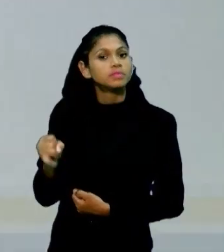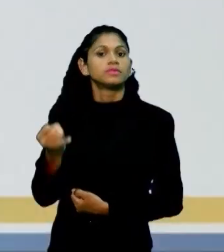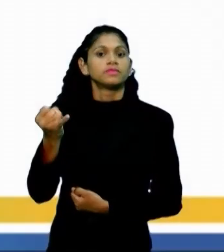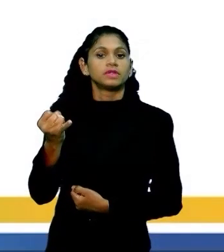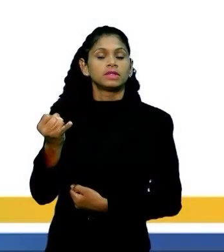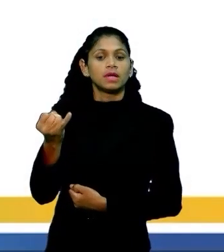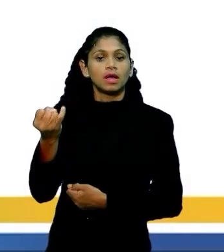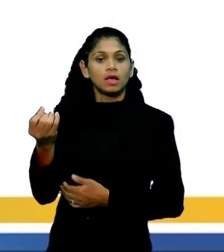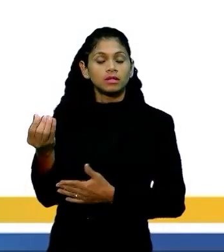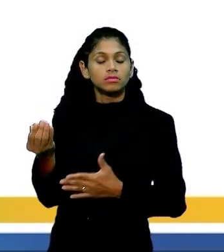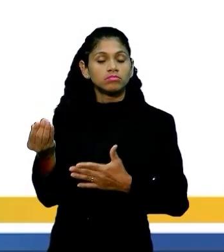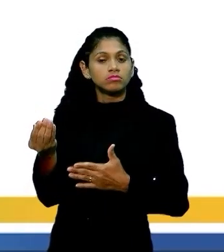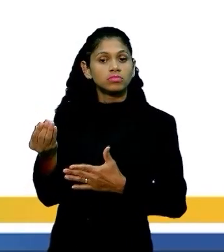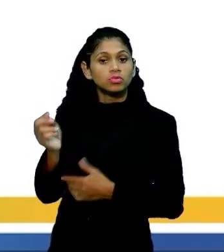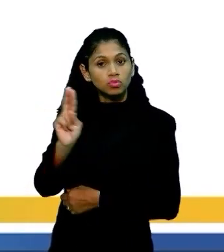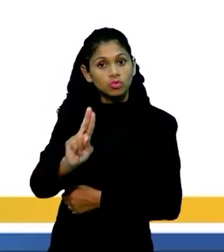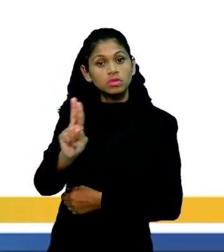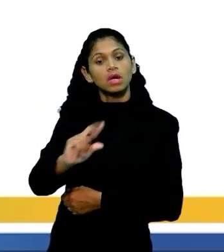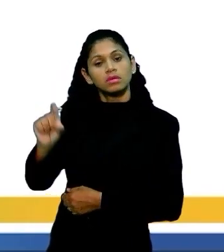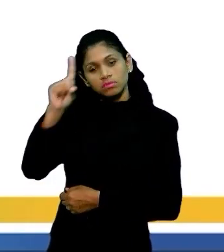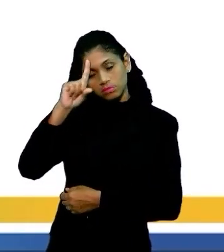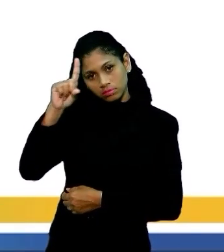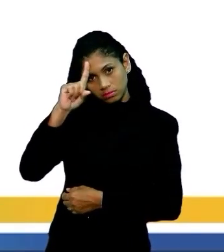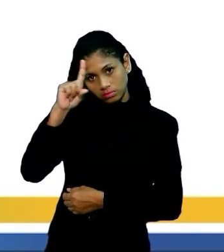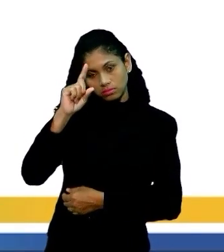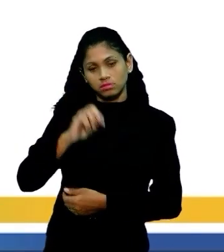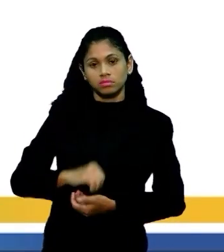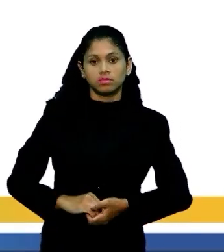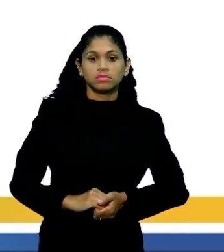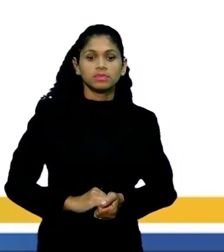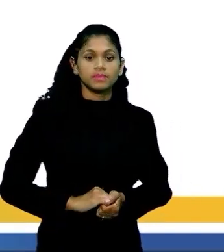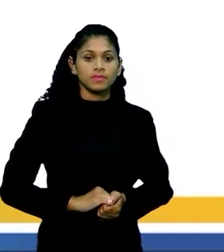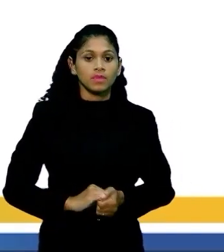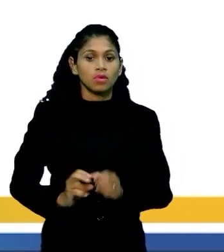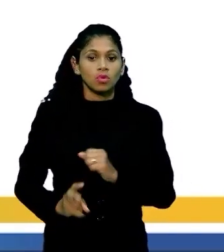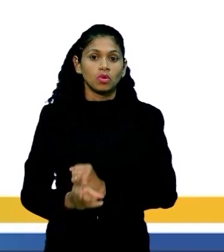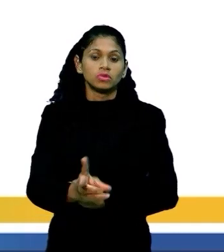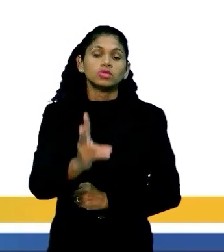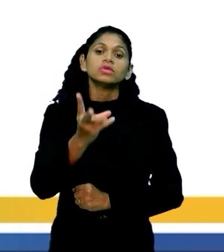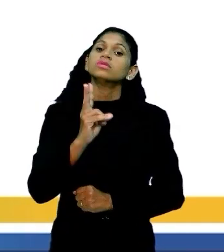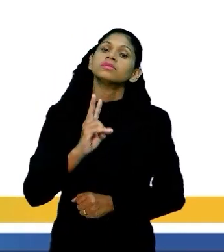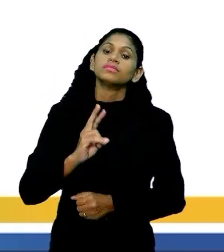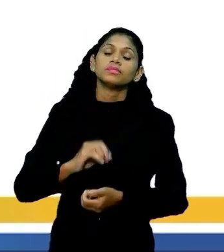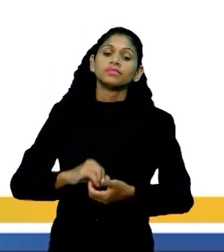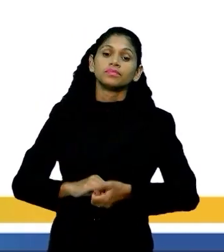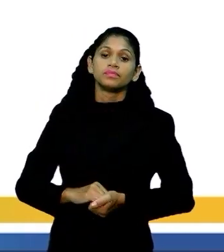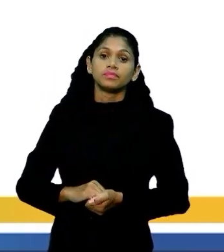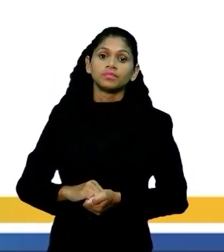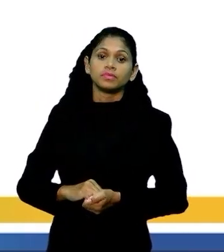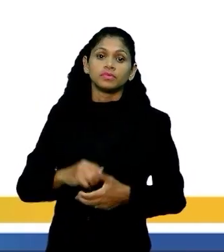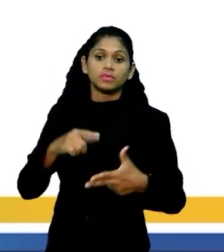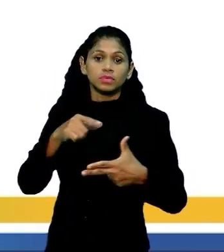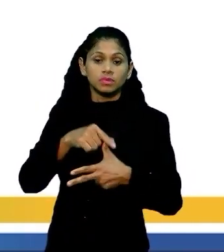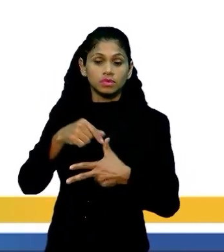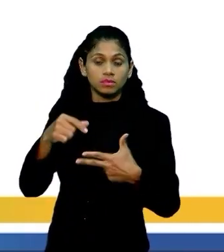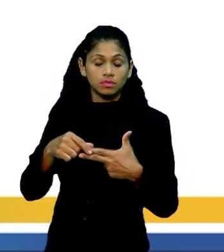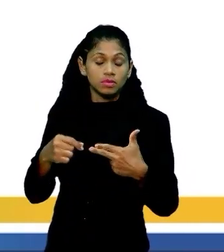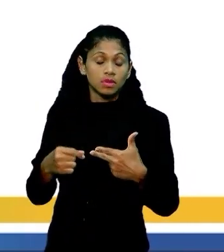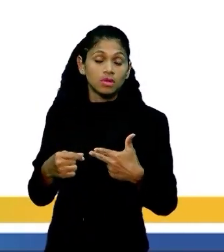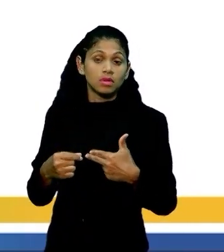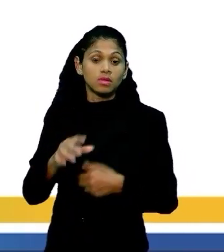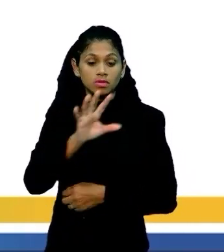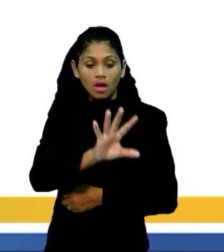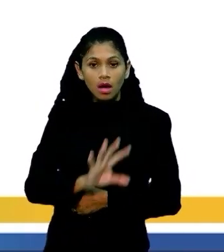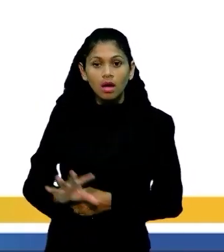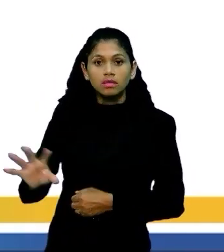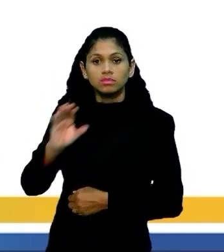dia tranquilo a gente compreendendo isso rindo mais um pouquinho a gente avança e vai entender que a gente vai abordar o Enem em áreas de conhecimento quais